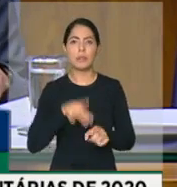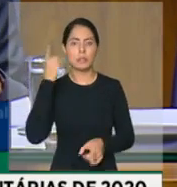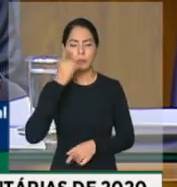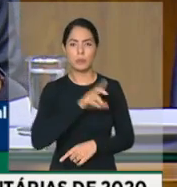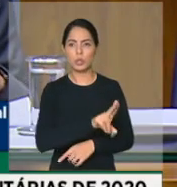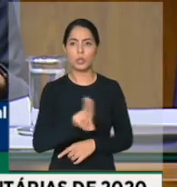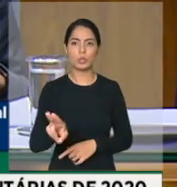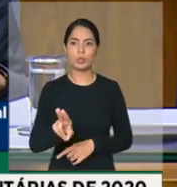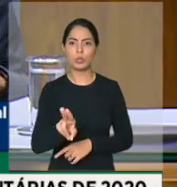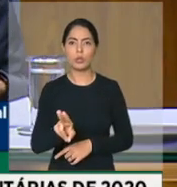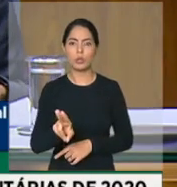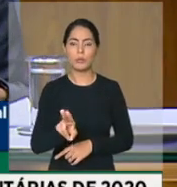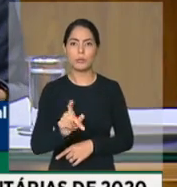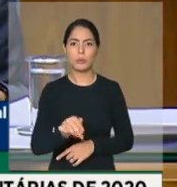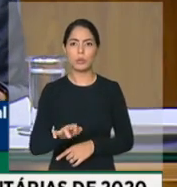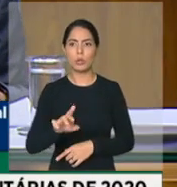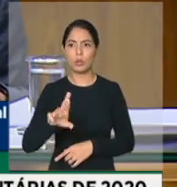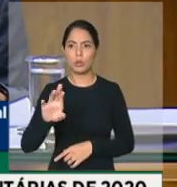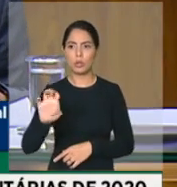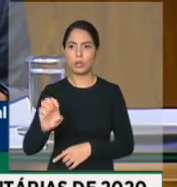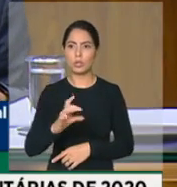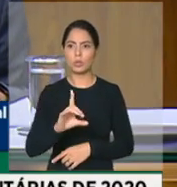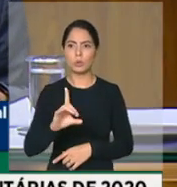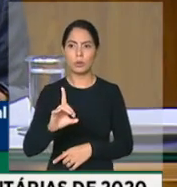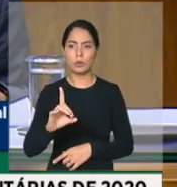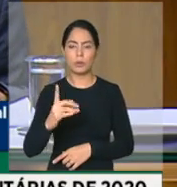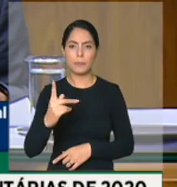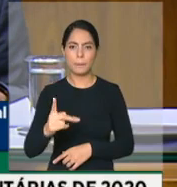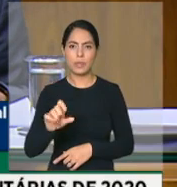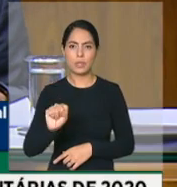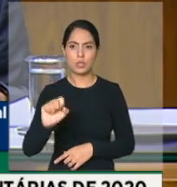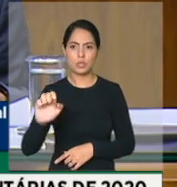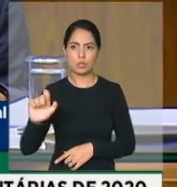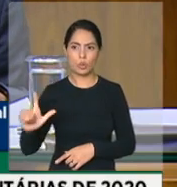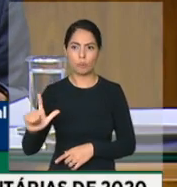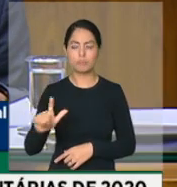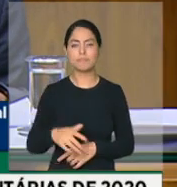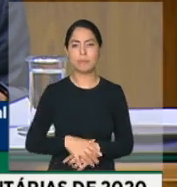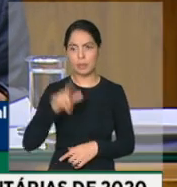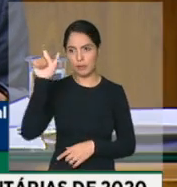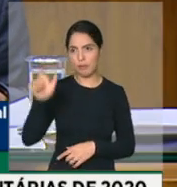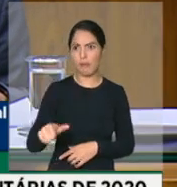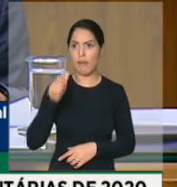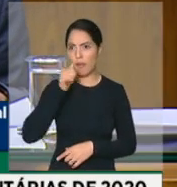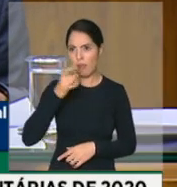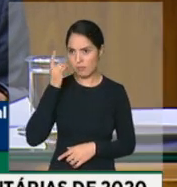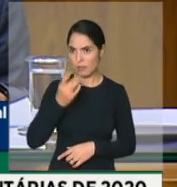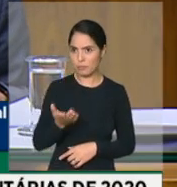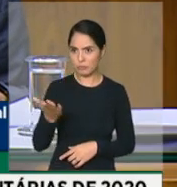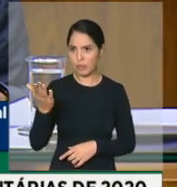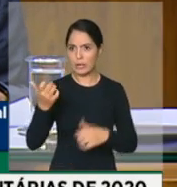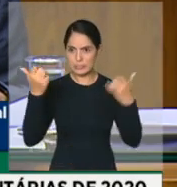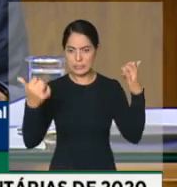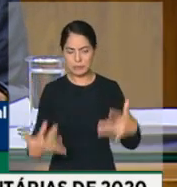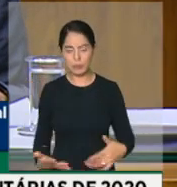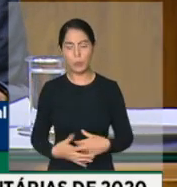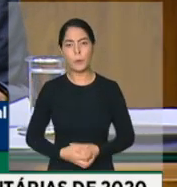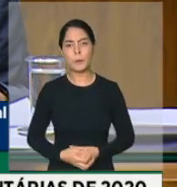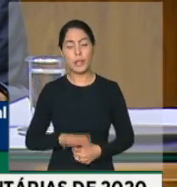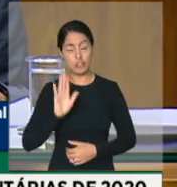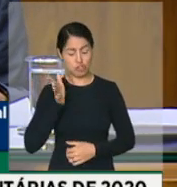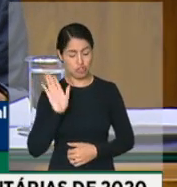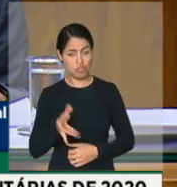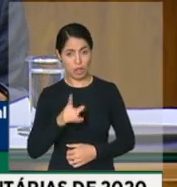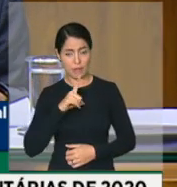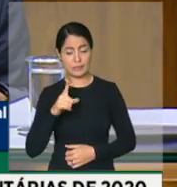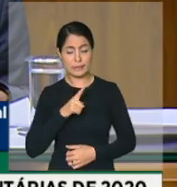Fernanda Melchiona do PSOL. A presidência responde que a deputada argumenta que o substitutivo foi conhecido agora em